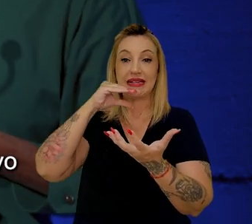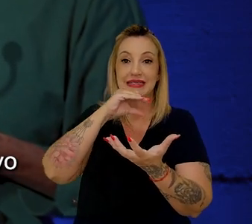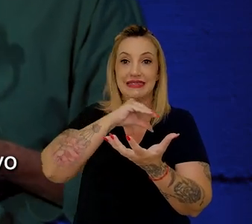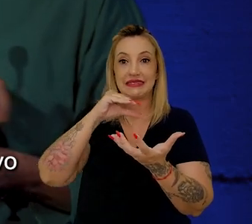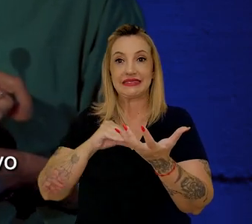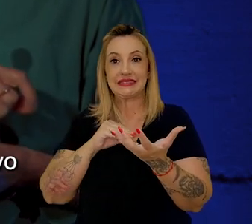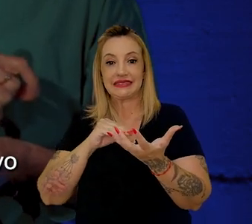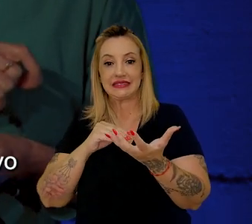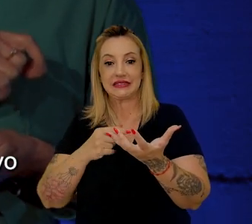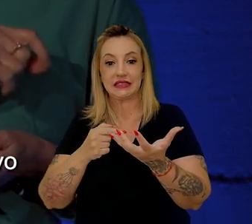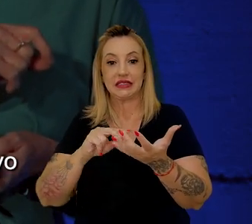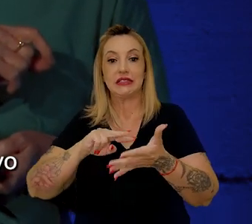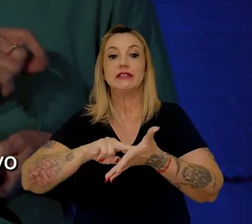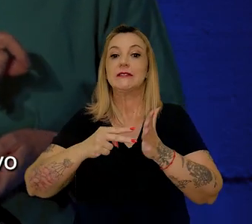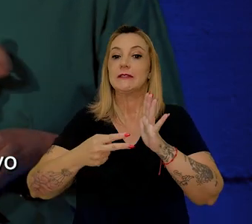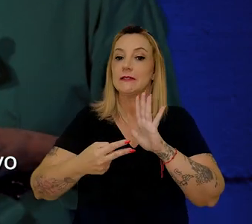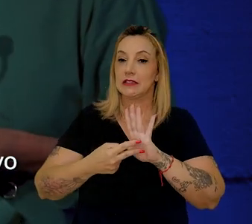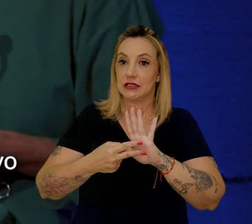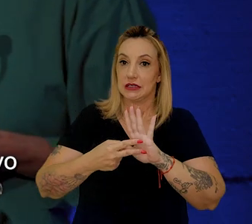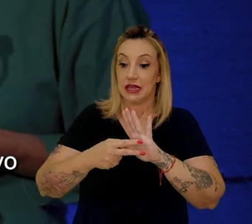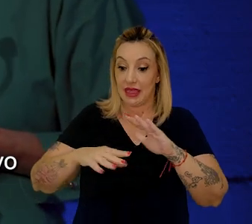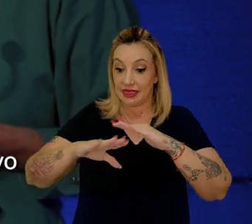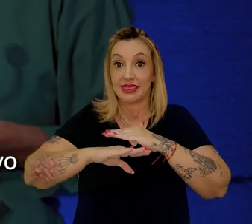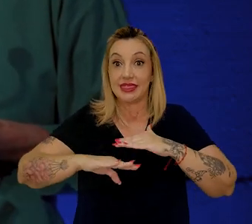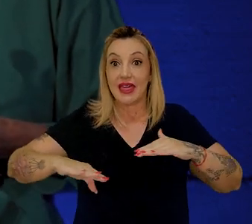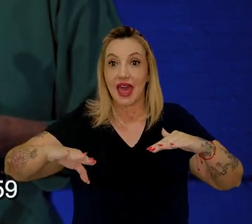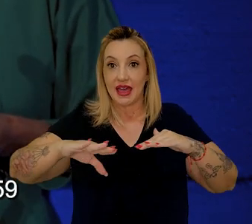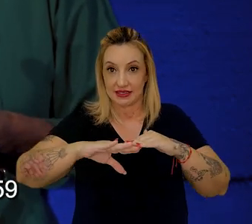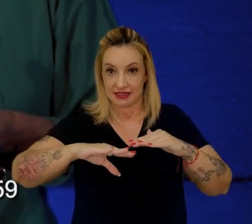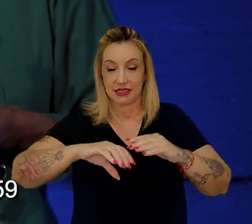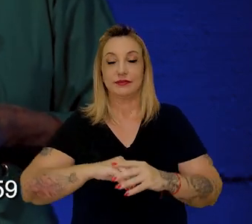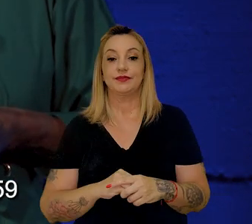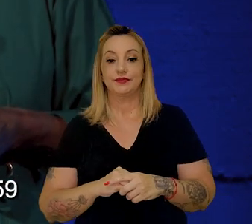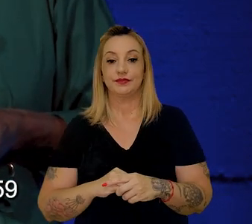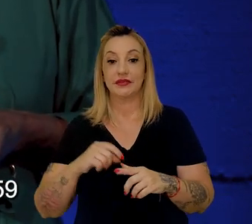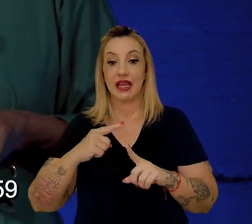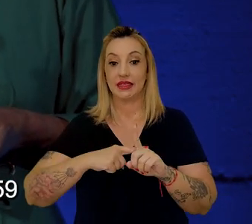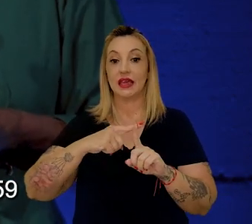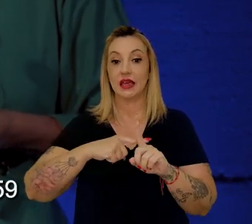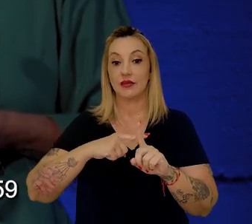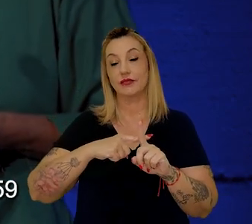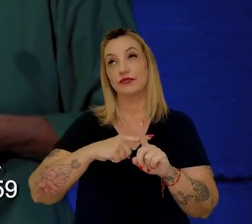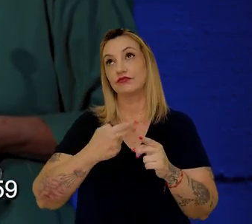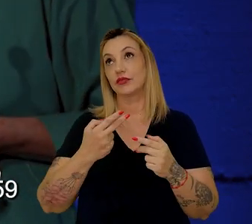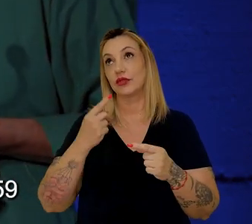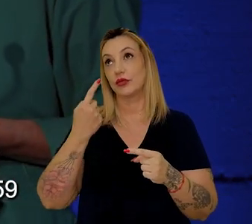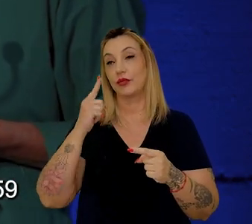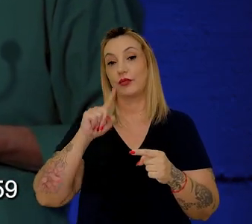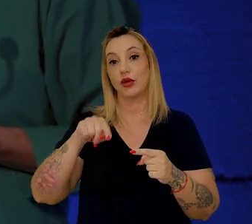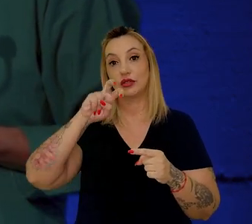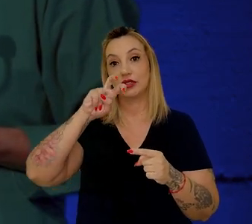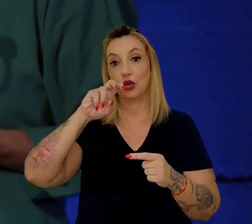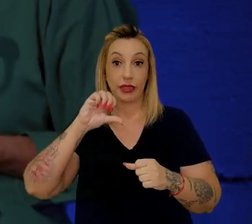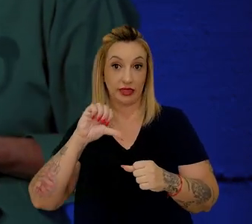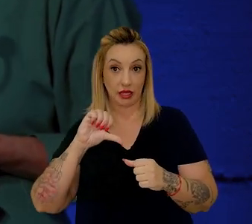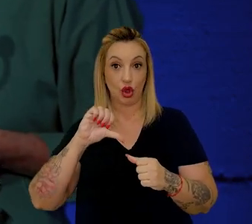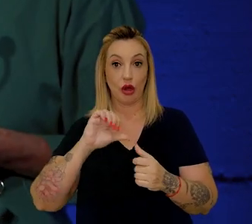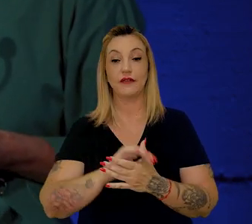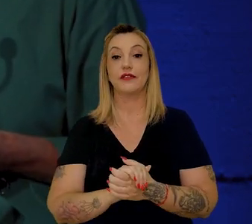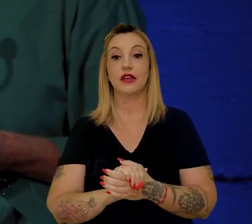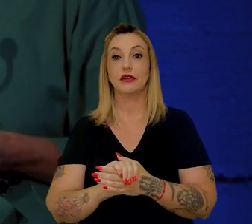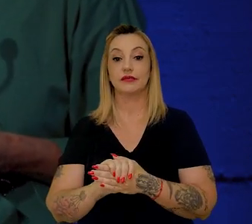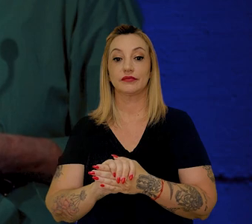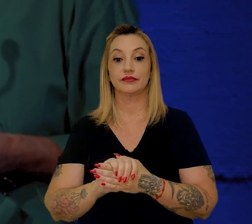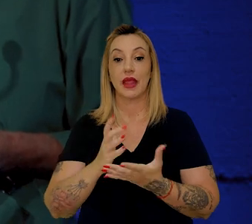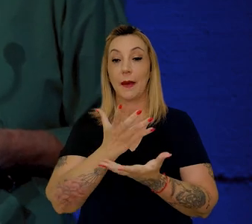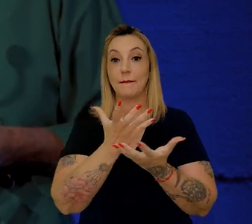ele também é mais significativo no ambiente terrestre né Essa temperatura estaria como 1.59 eh no na